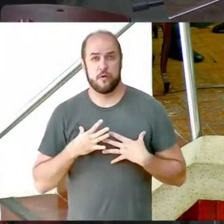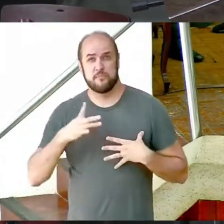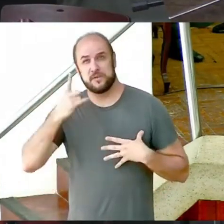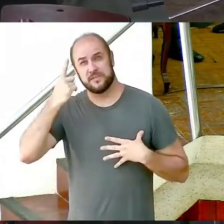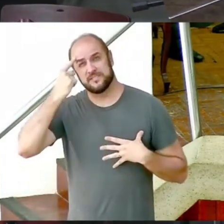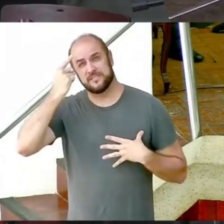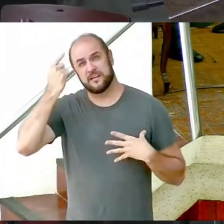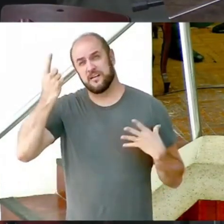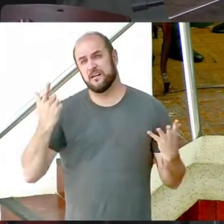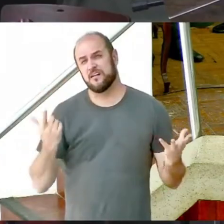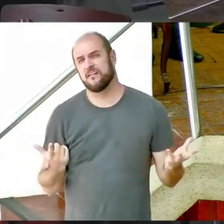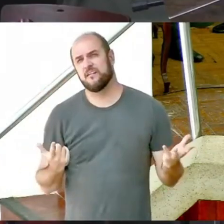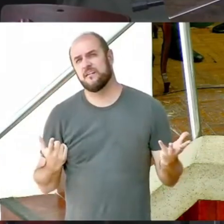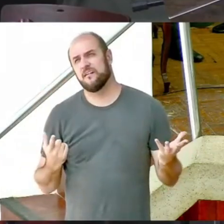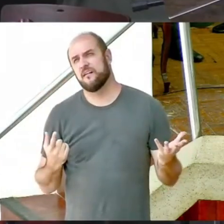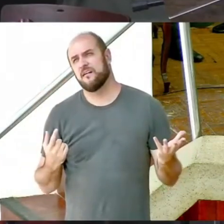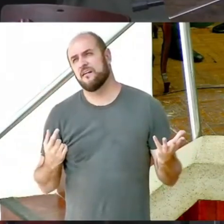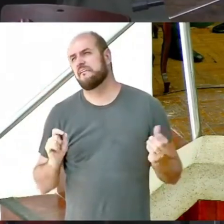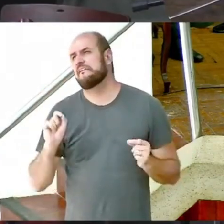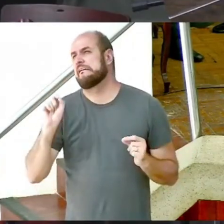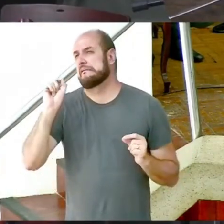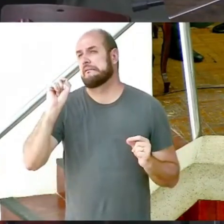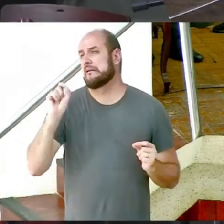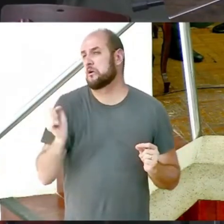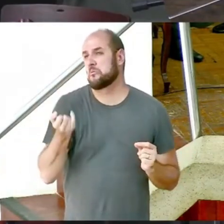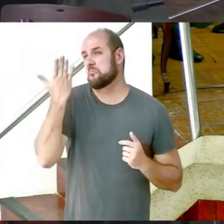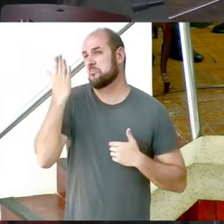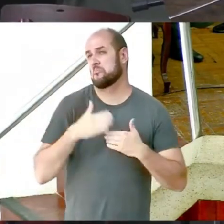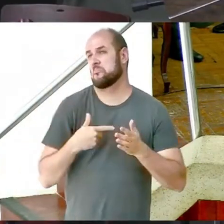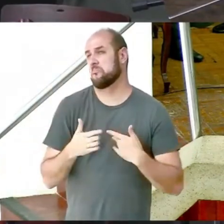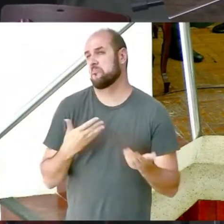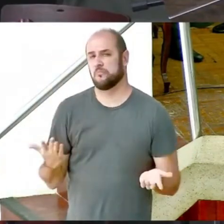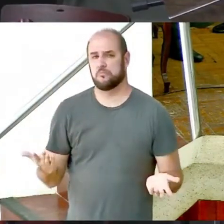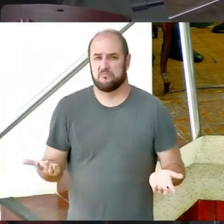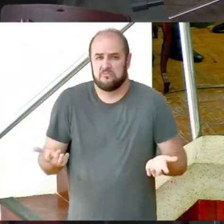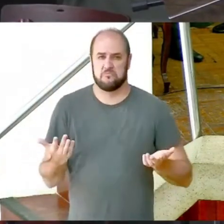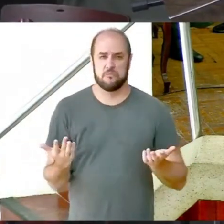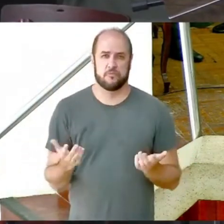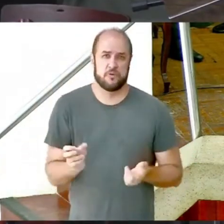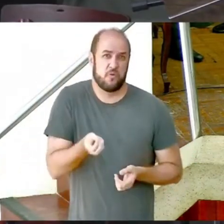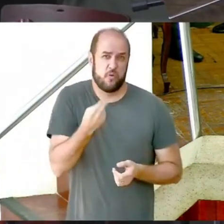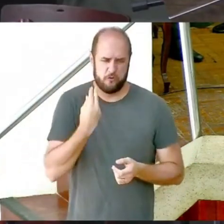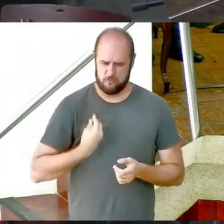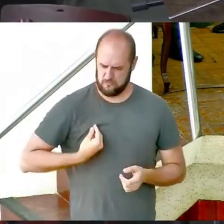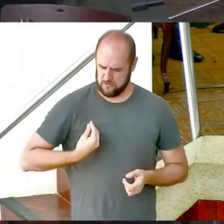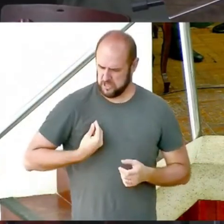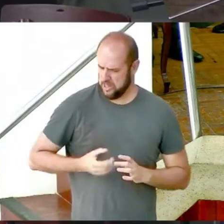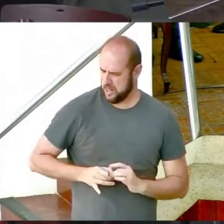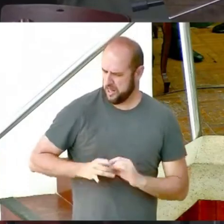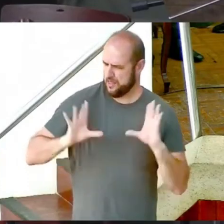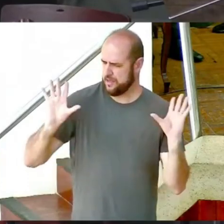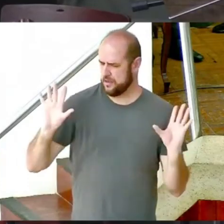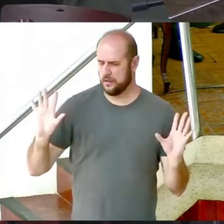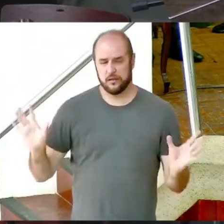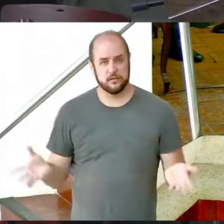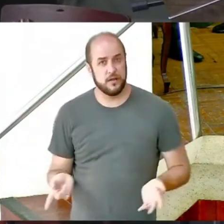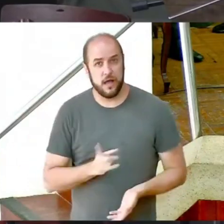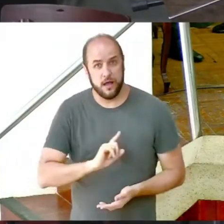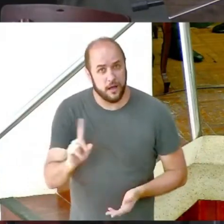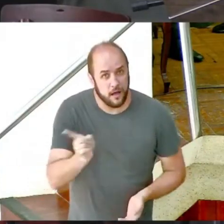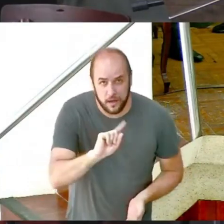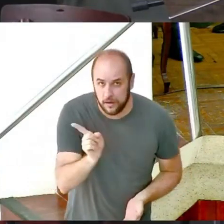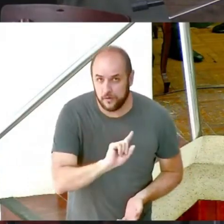de o que será, será. Ou deixa a vida me levar. Não,